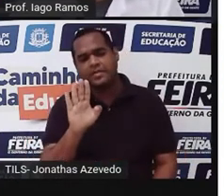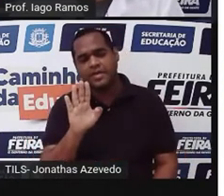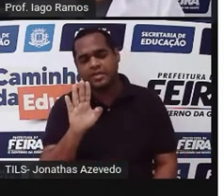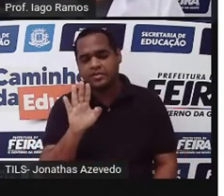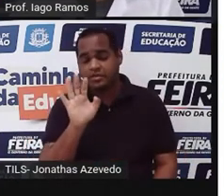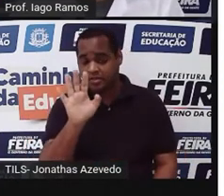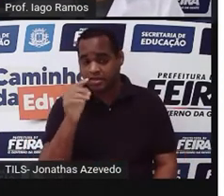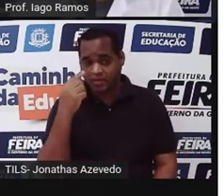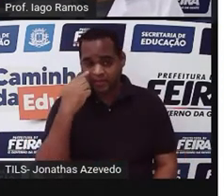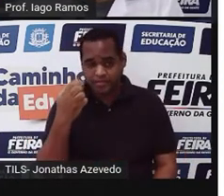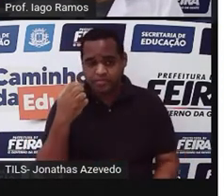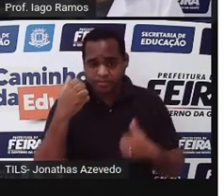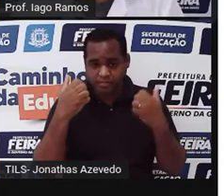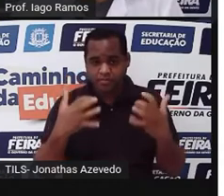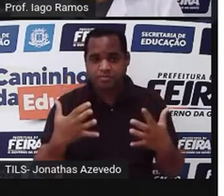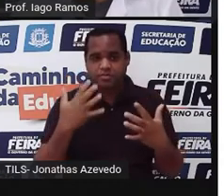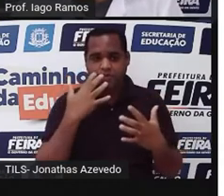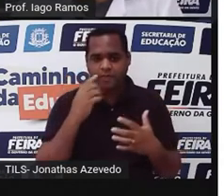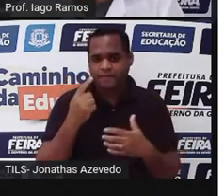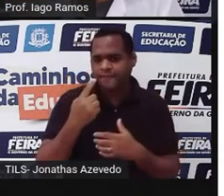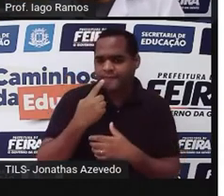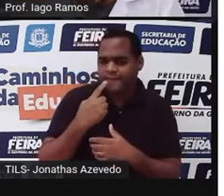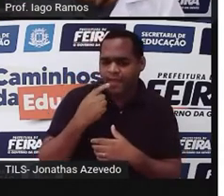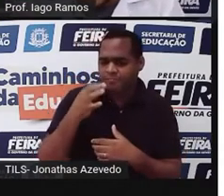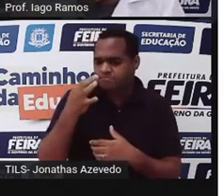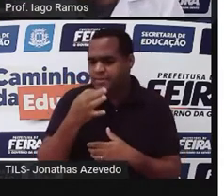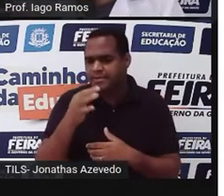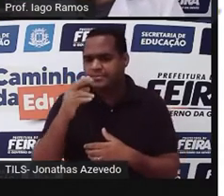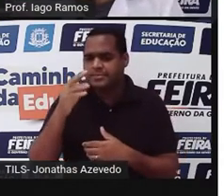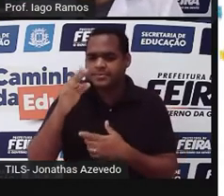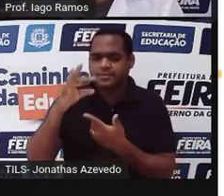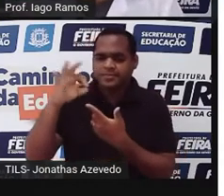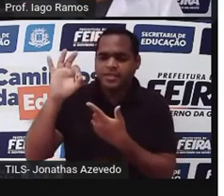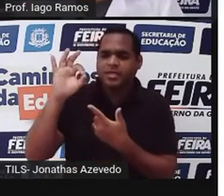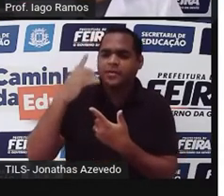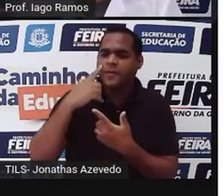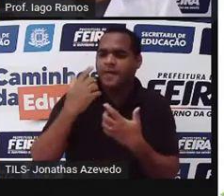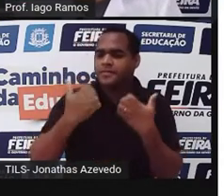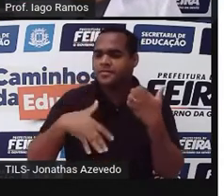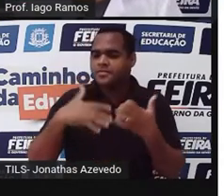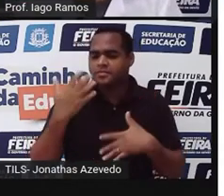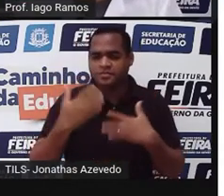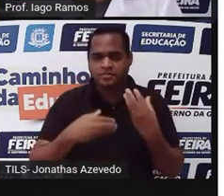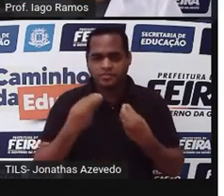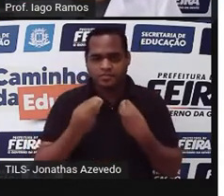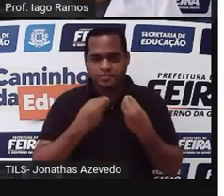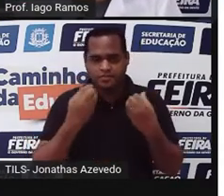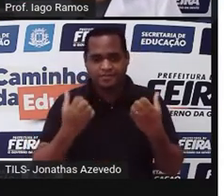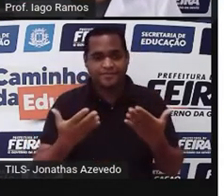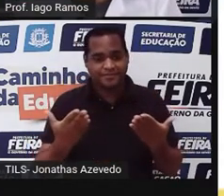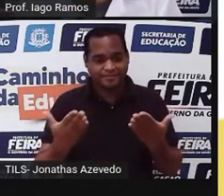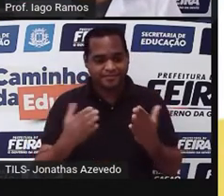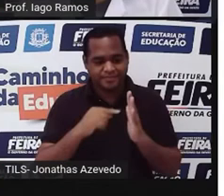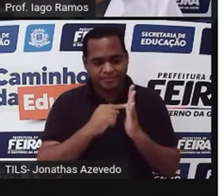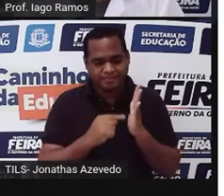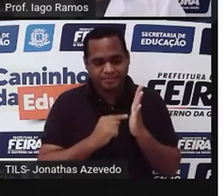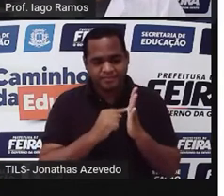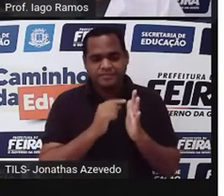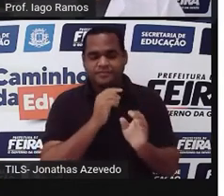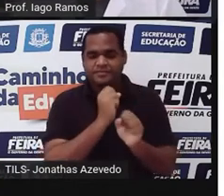não vamos deixar isso sem correção Olha só vamos mostrar aqui como é que isso é feito na